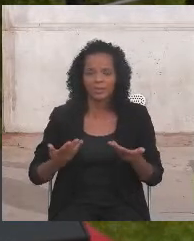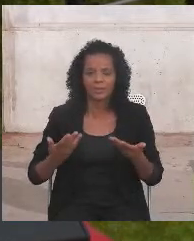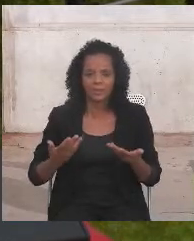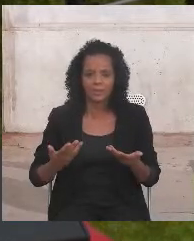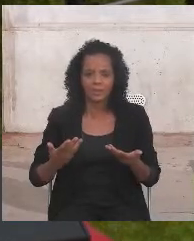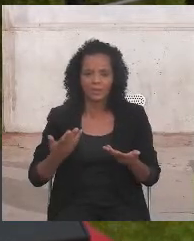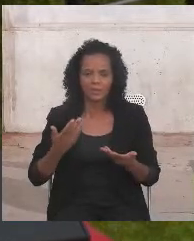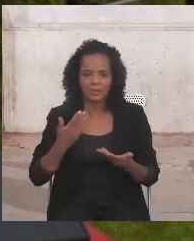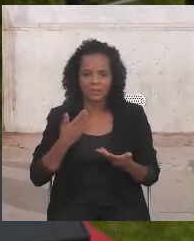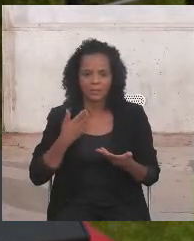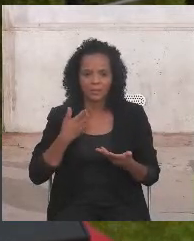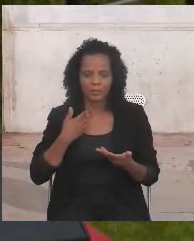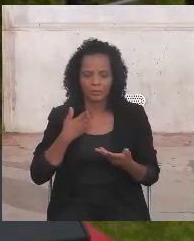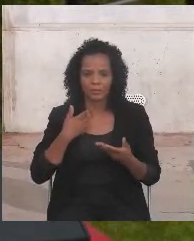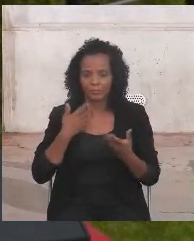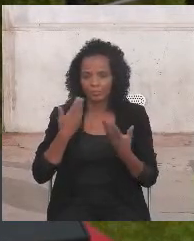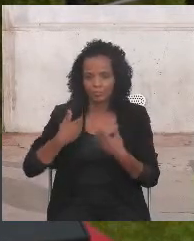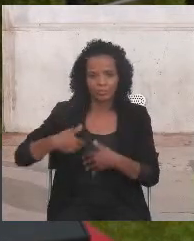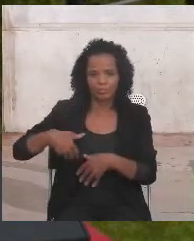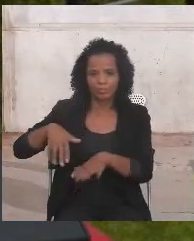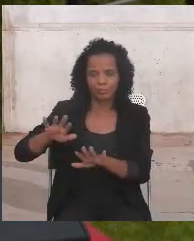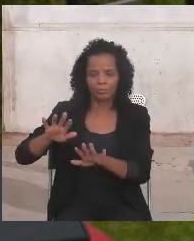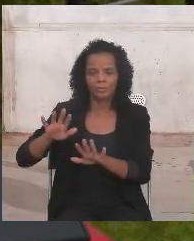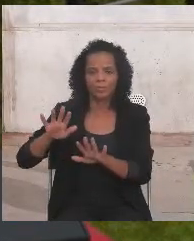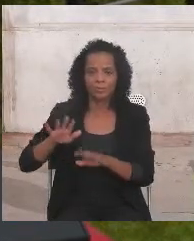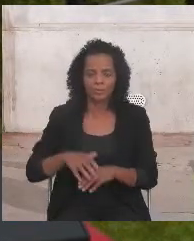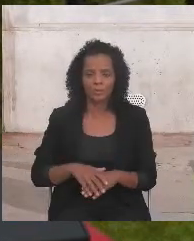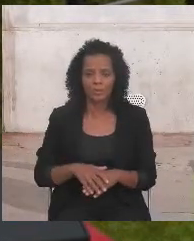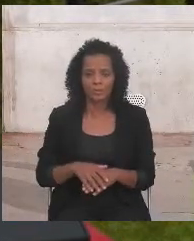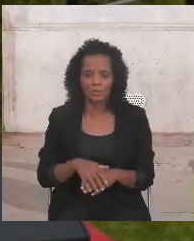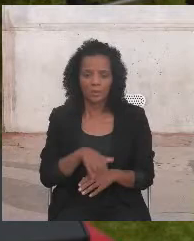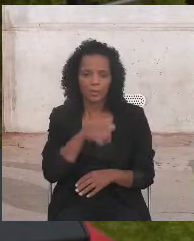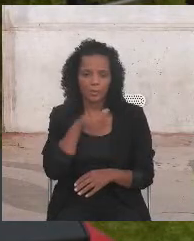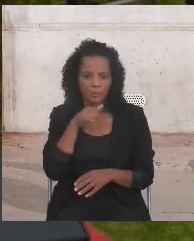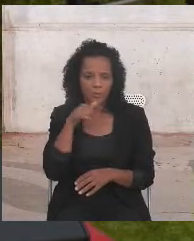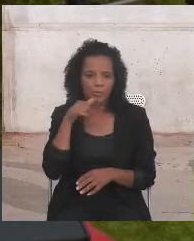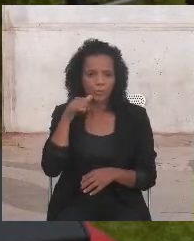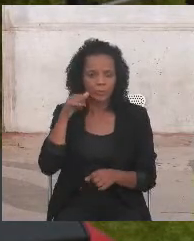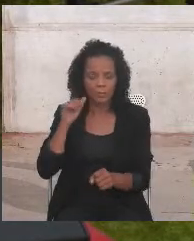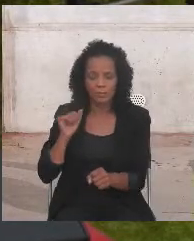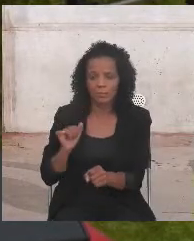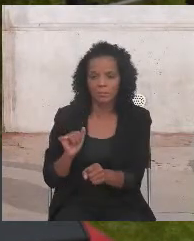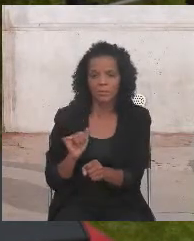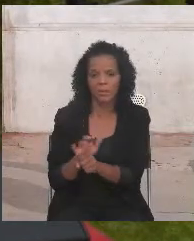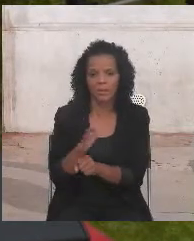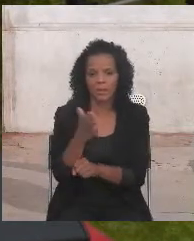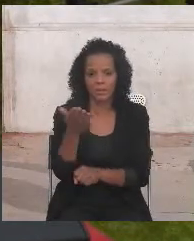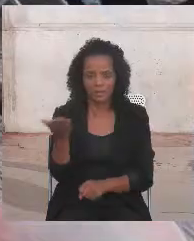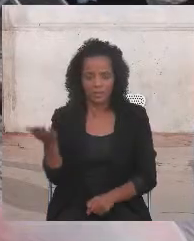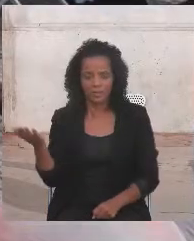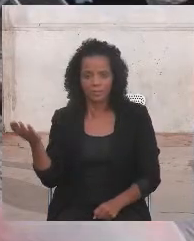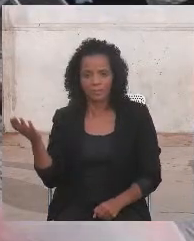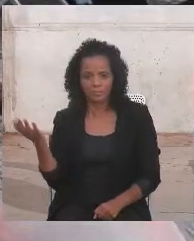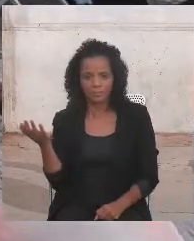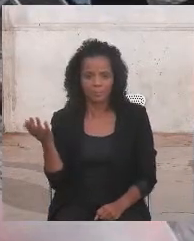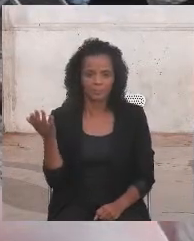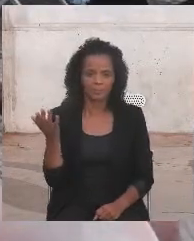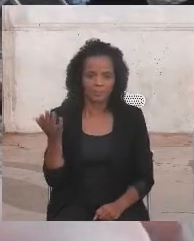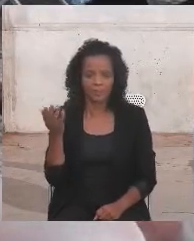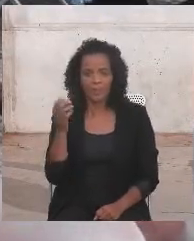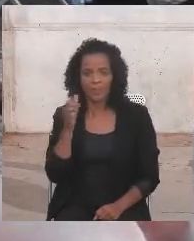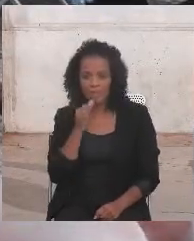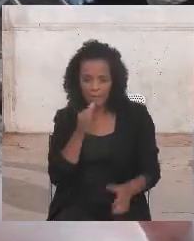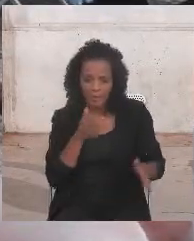desfaço o novelo de azul e mar. À